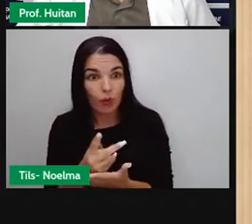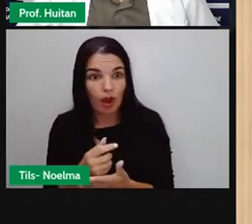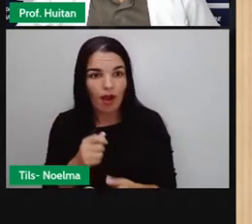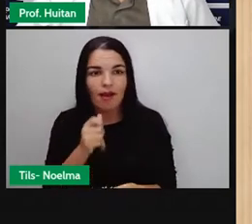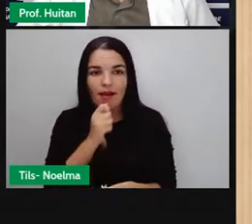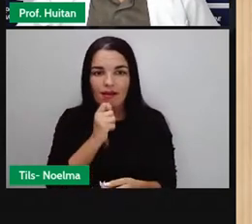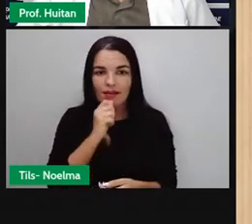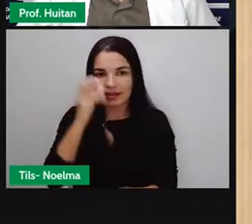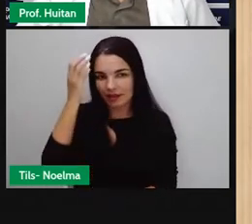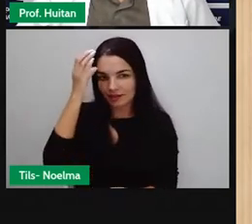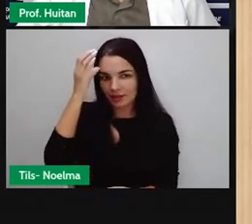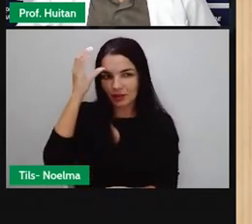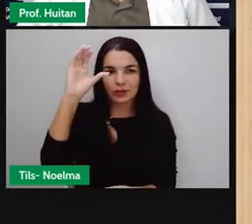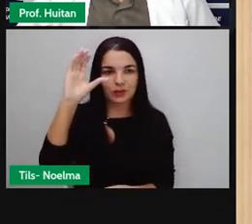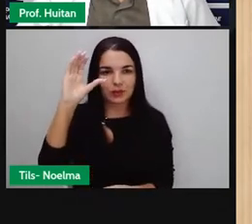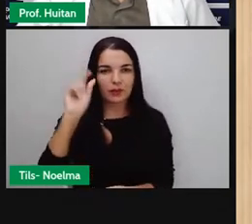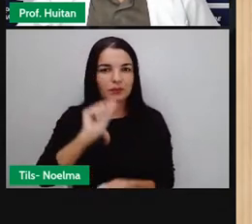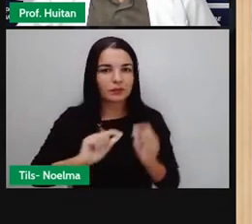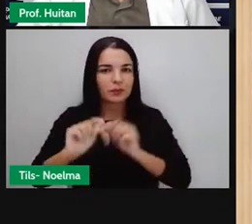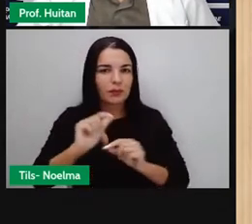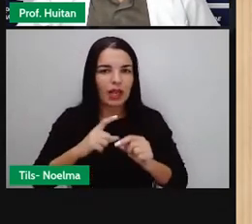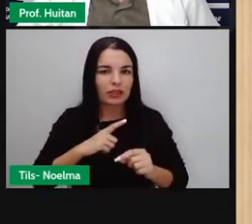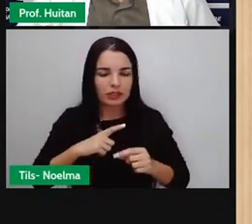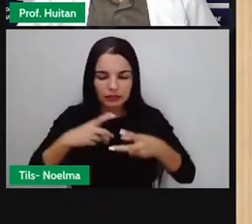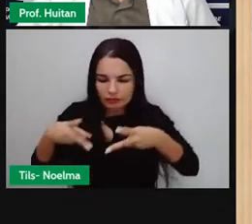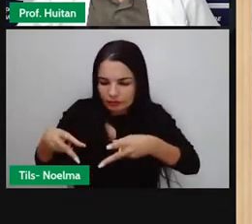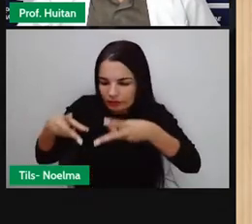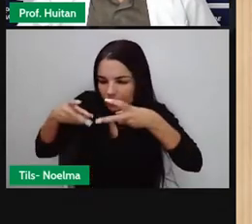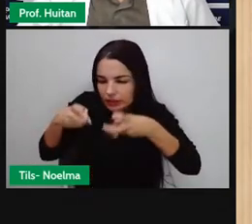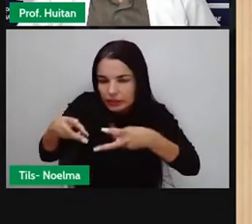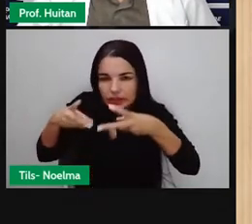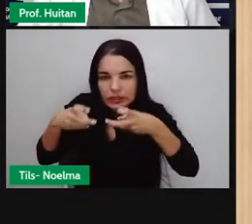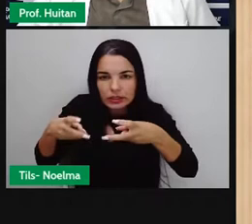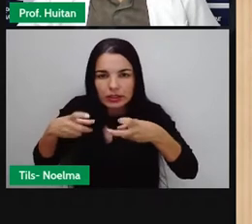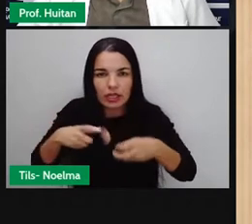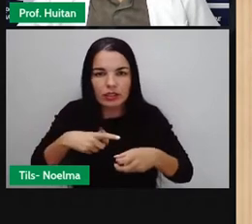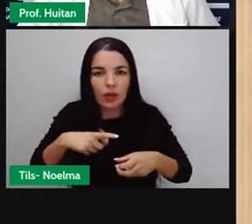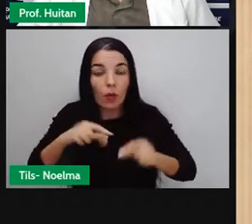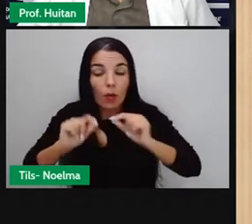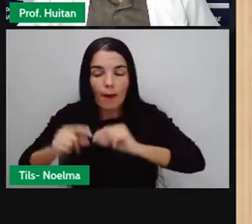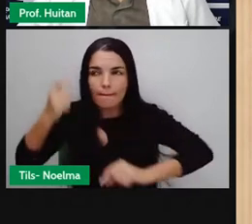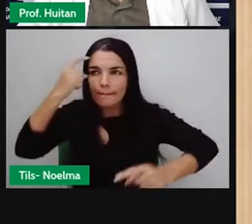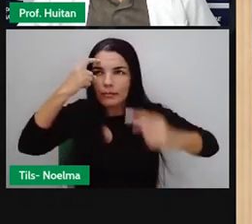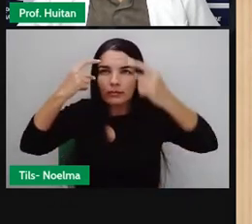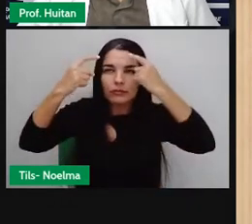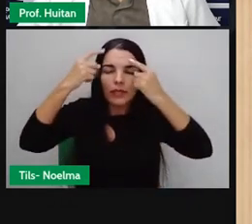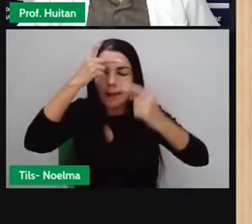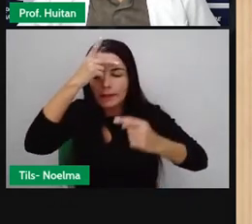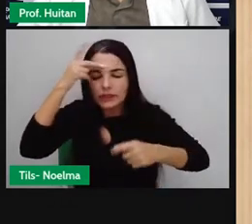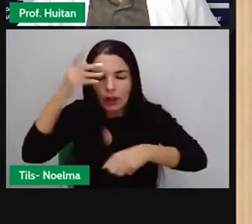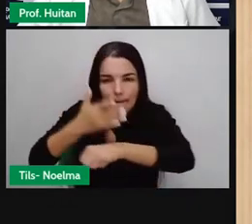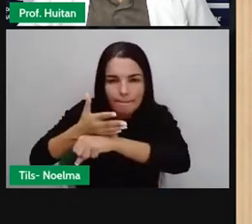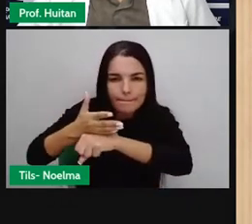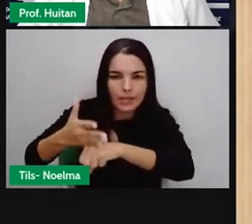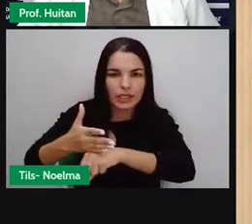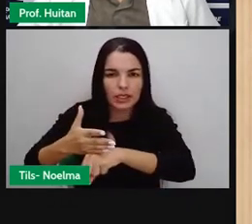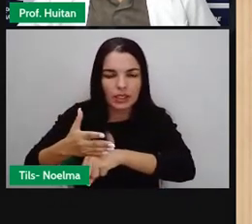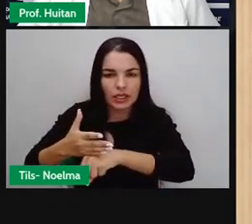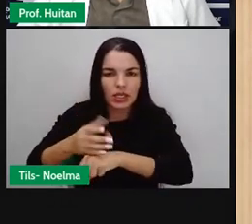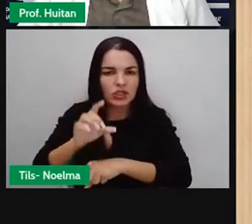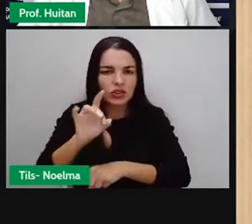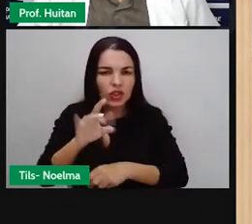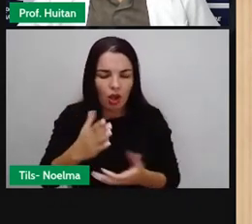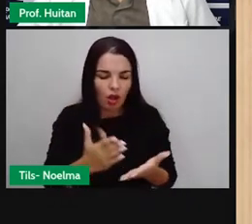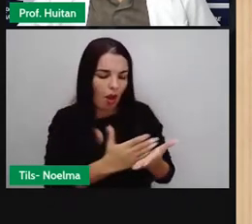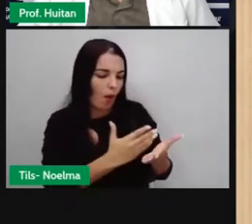visões xamânicas e meditações etnográficas sobre os brancos, esta obra não é apenas uma porta de